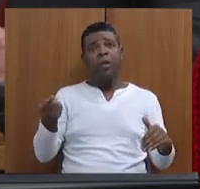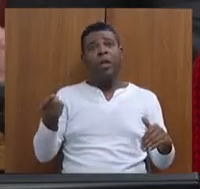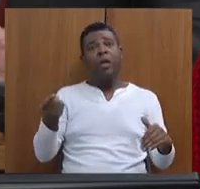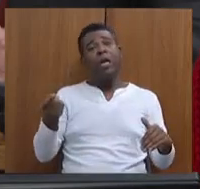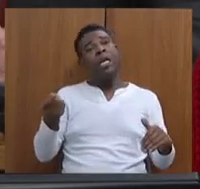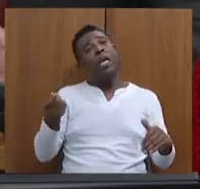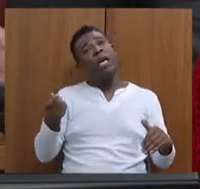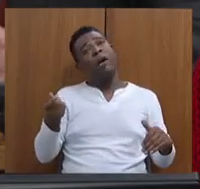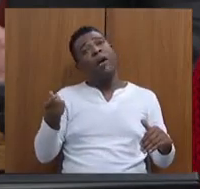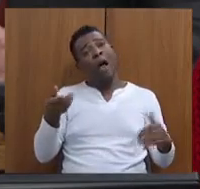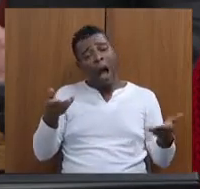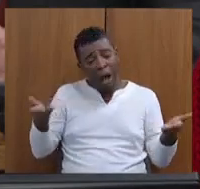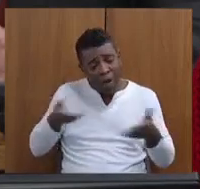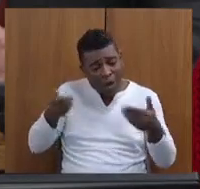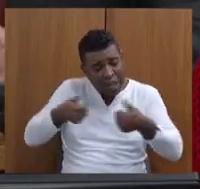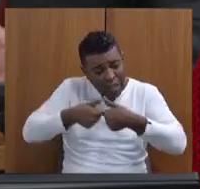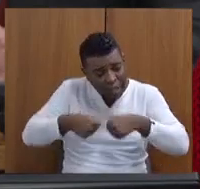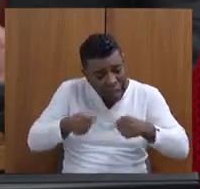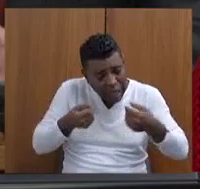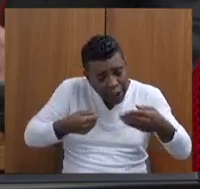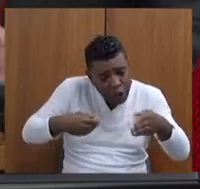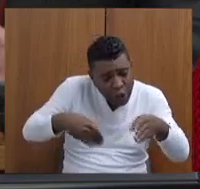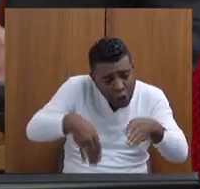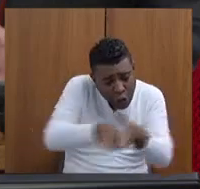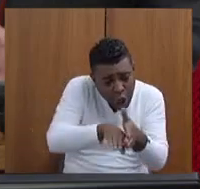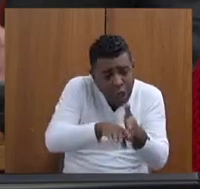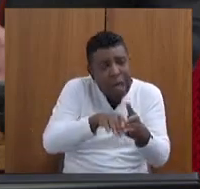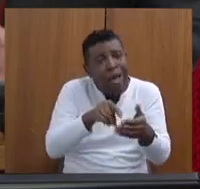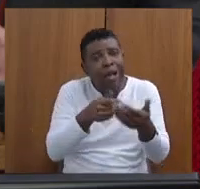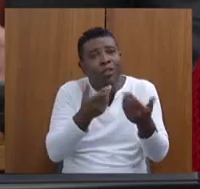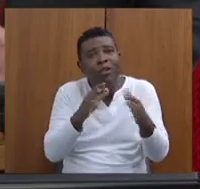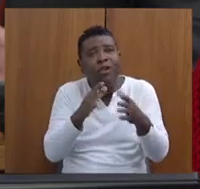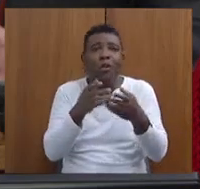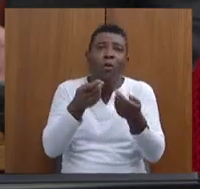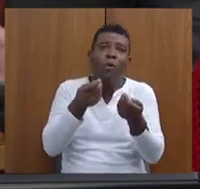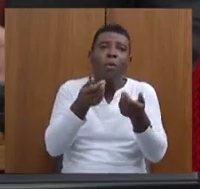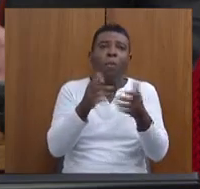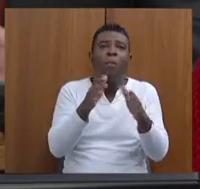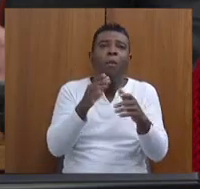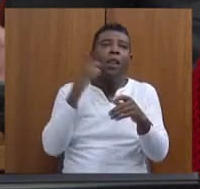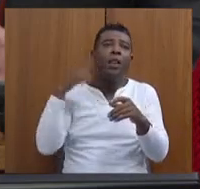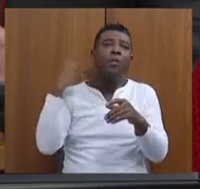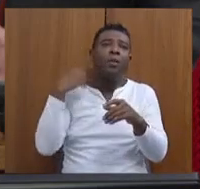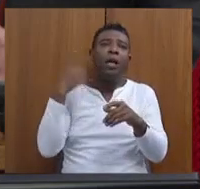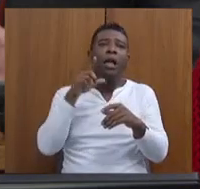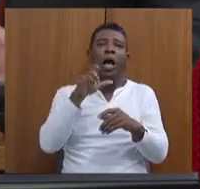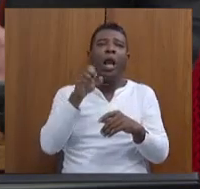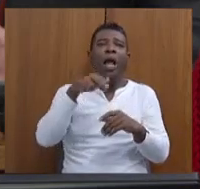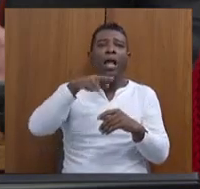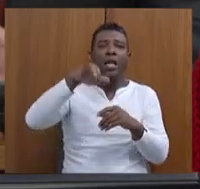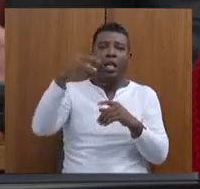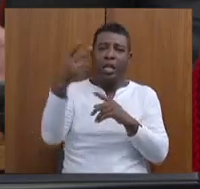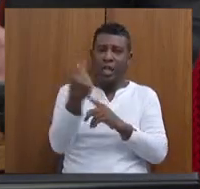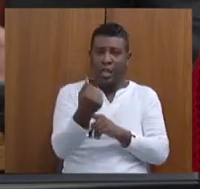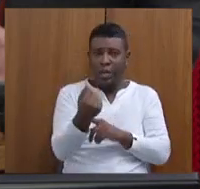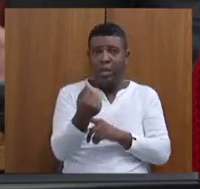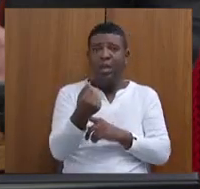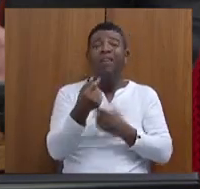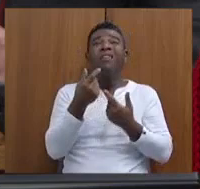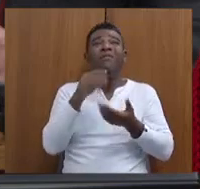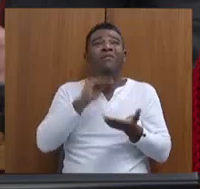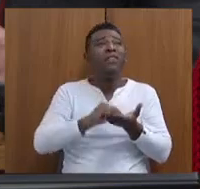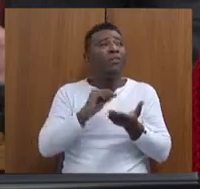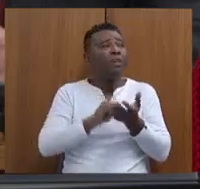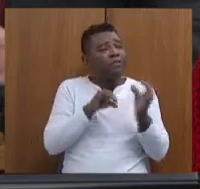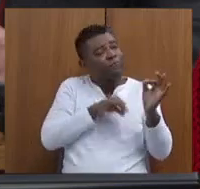com a deputada Leninha que também tem na região que tem grandes problemas de regularização fundiária